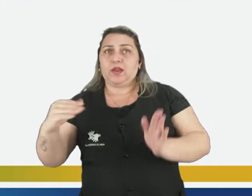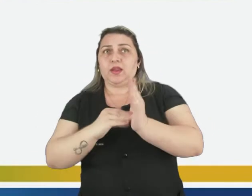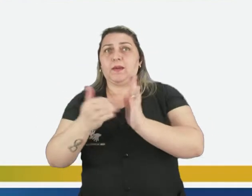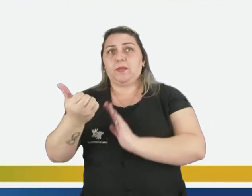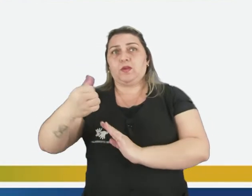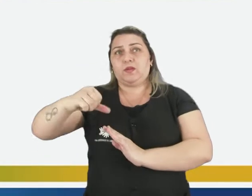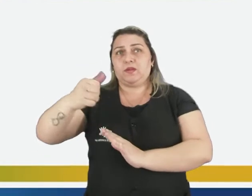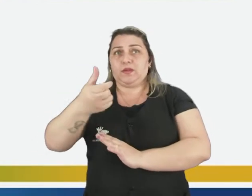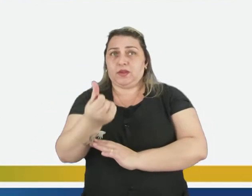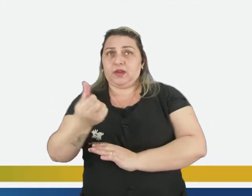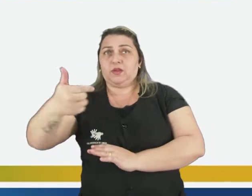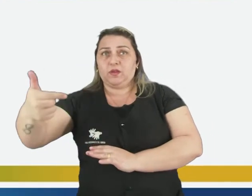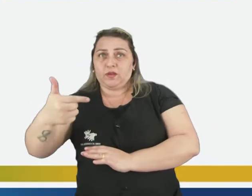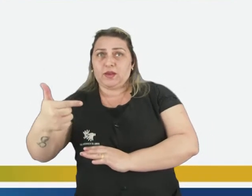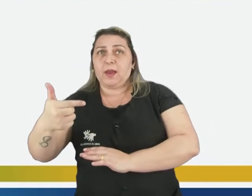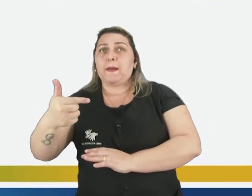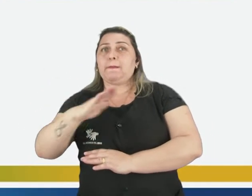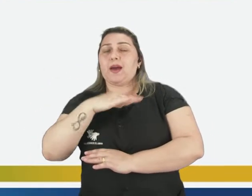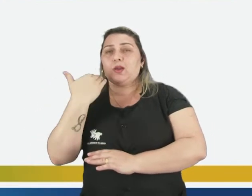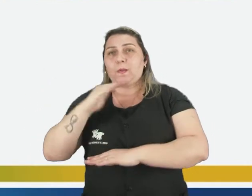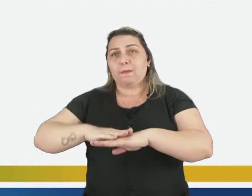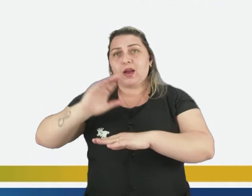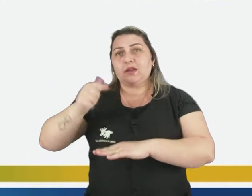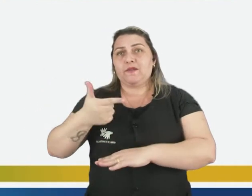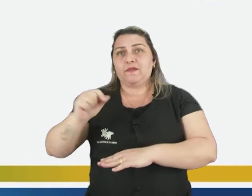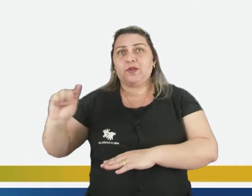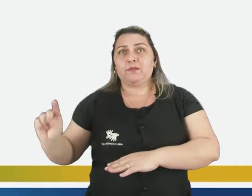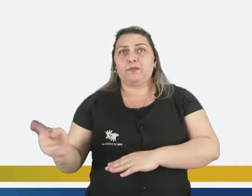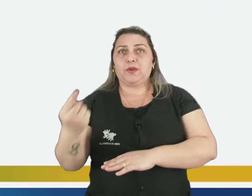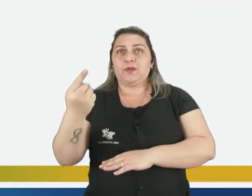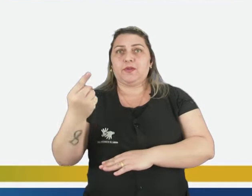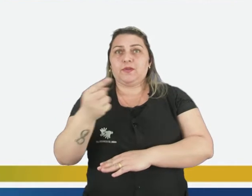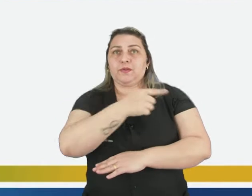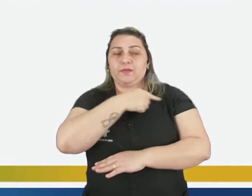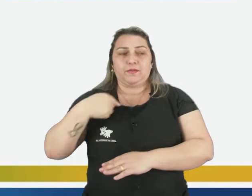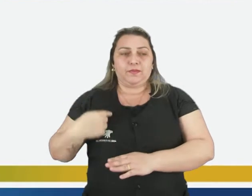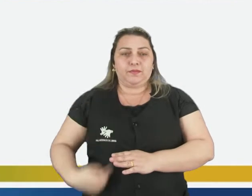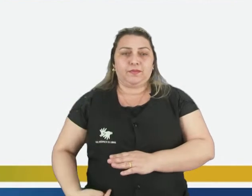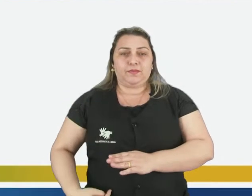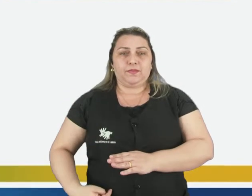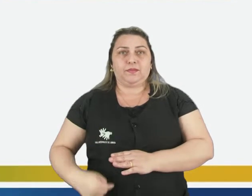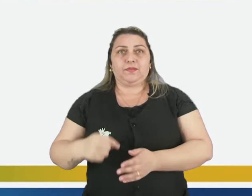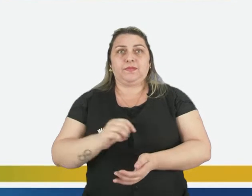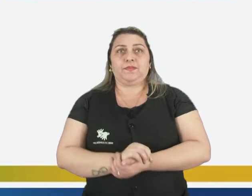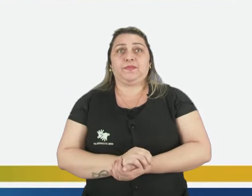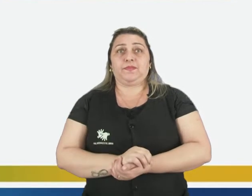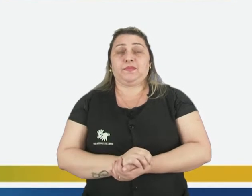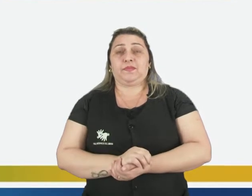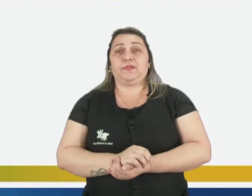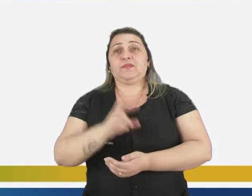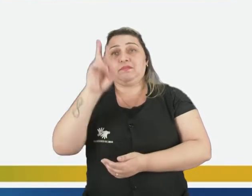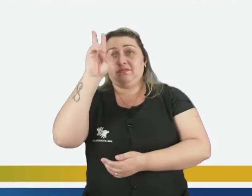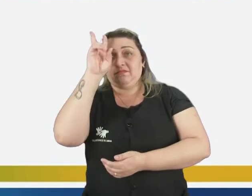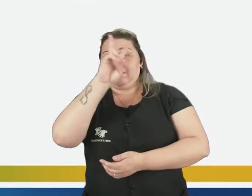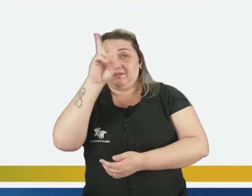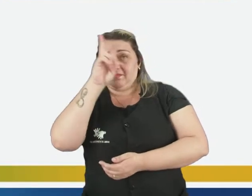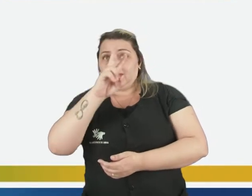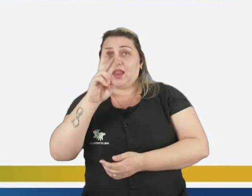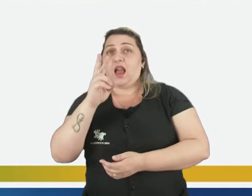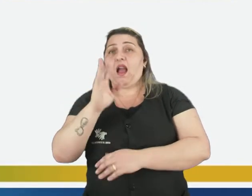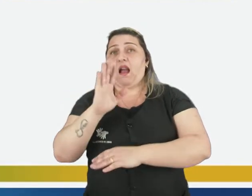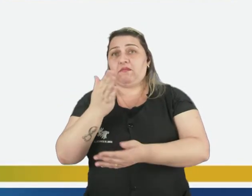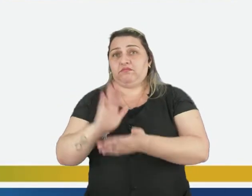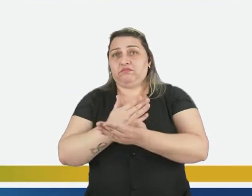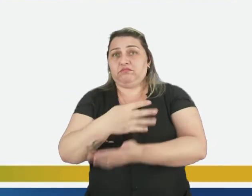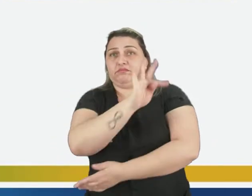a 1962 matou mais de 20 milhões de chineses. Segundo a história, diz que algumas técnicas que